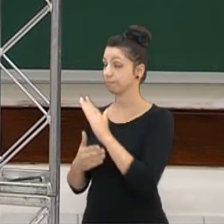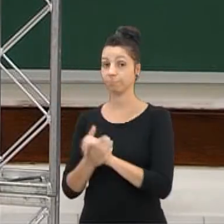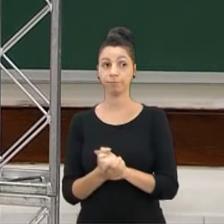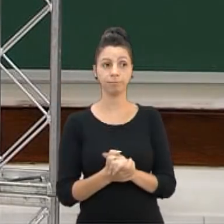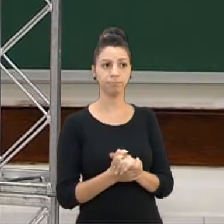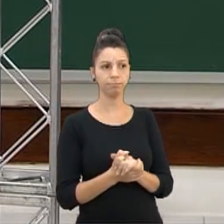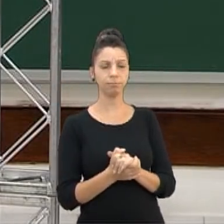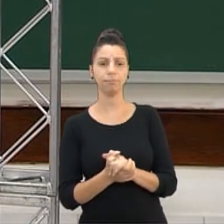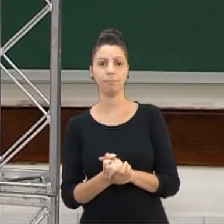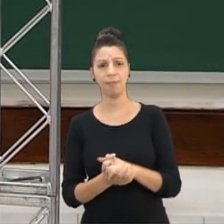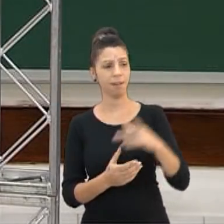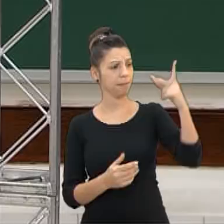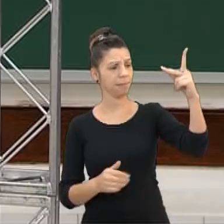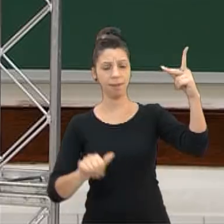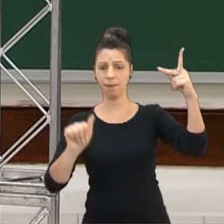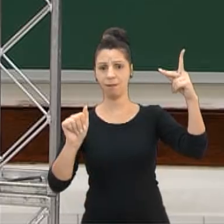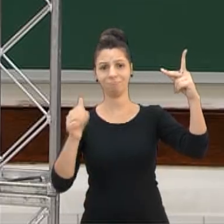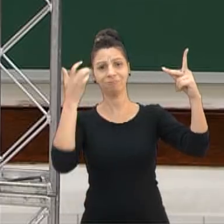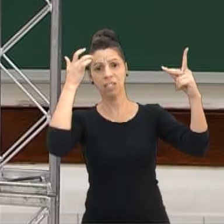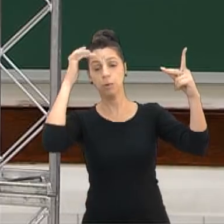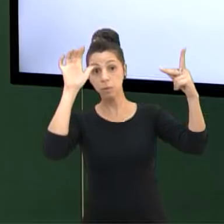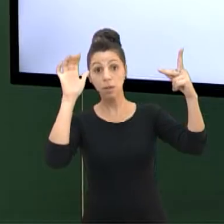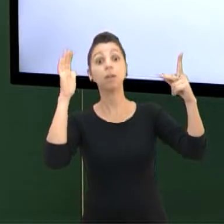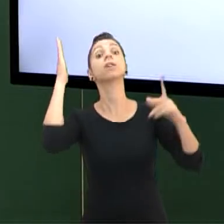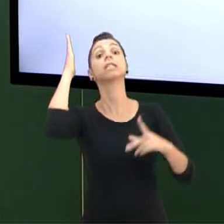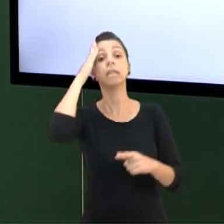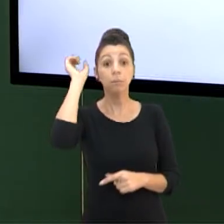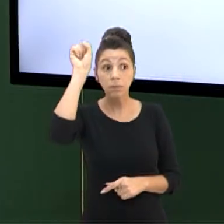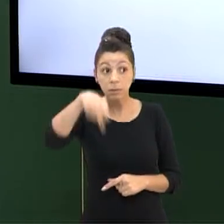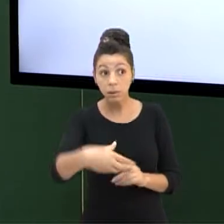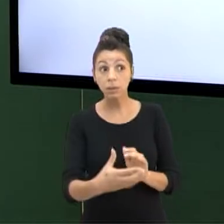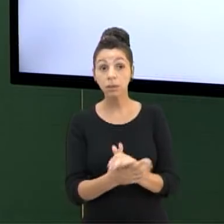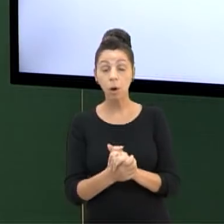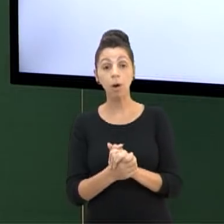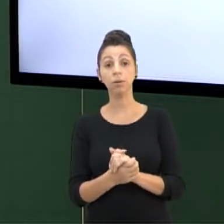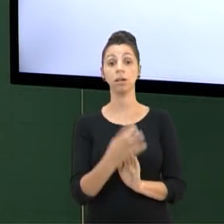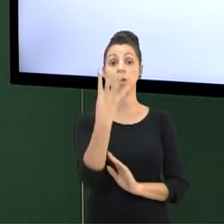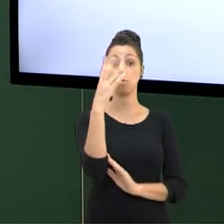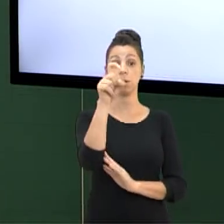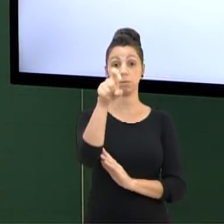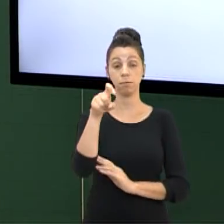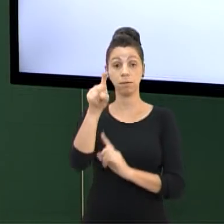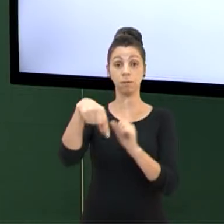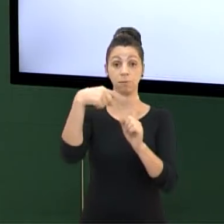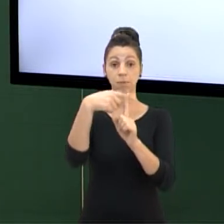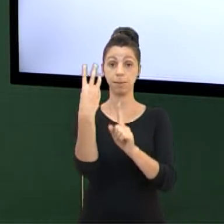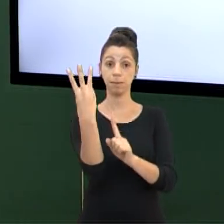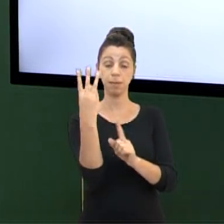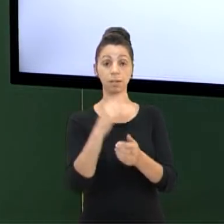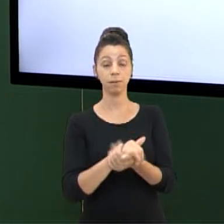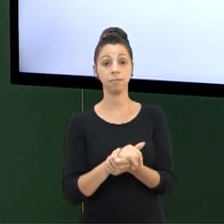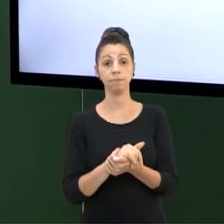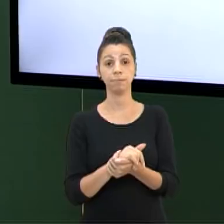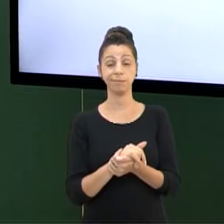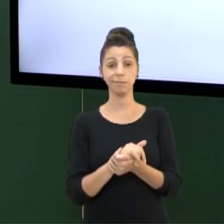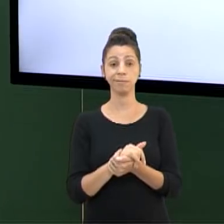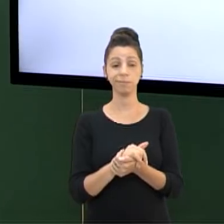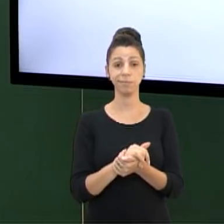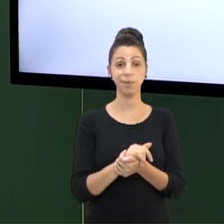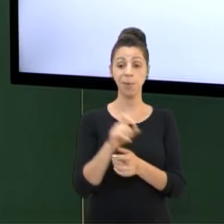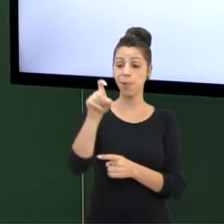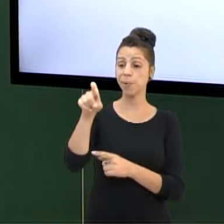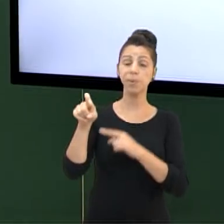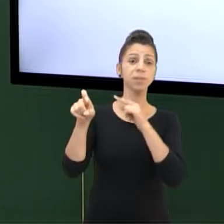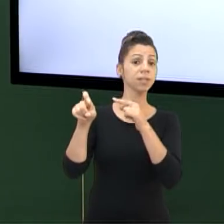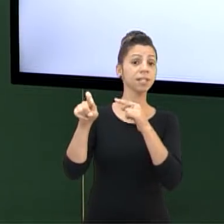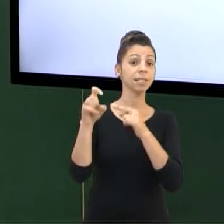Não sei, sabe sim. Ó, 4x mais 3. Qual era o valor de x? 3 centímetros. Vamos